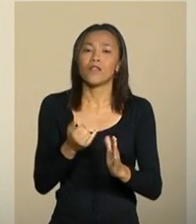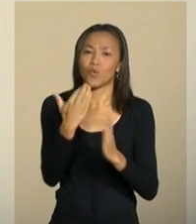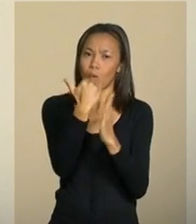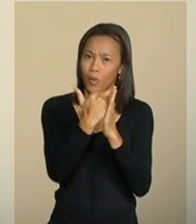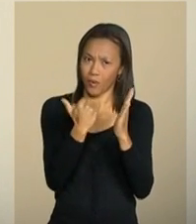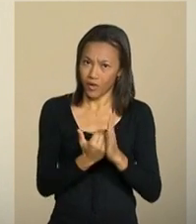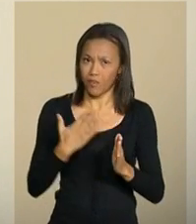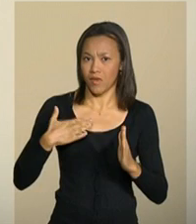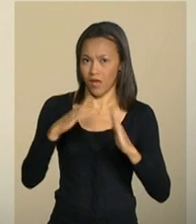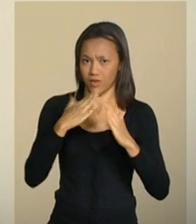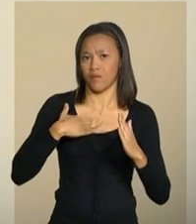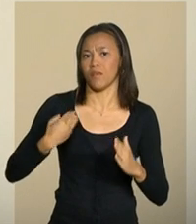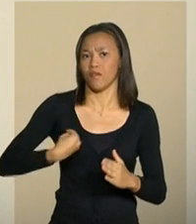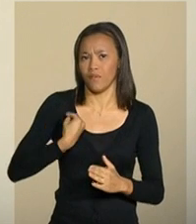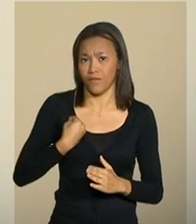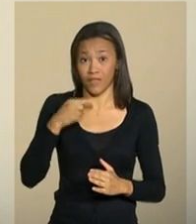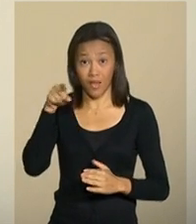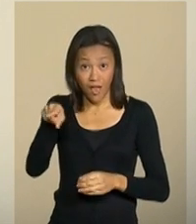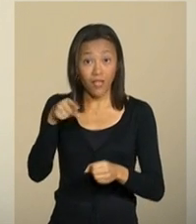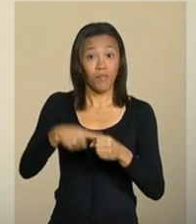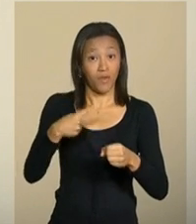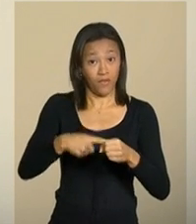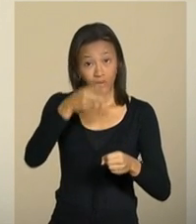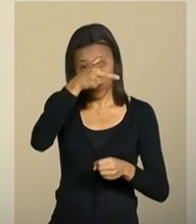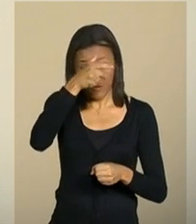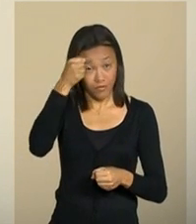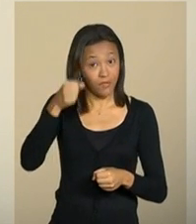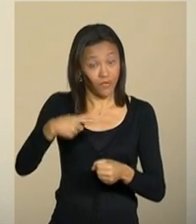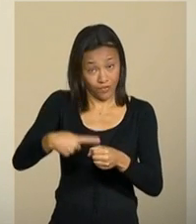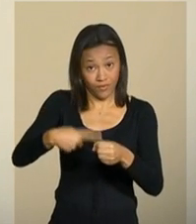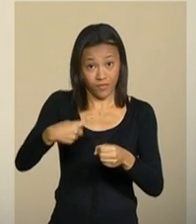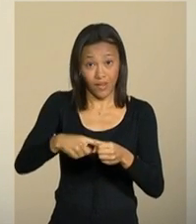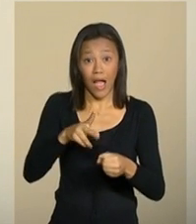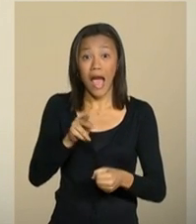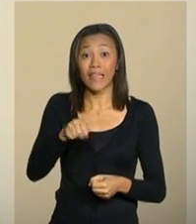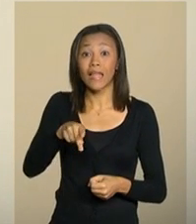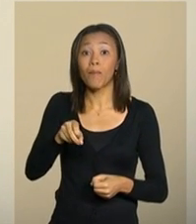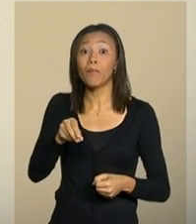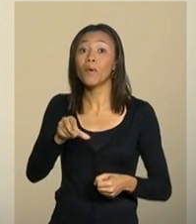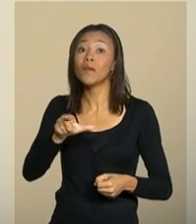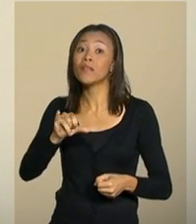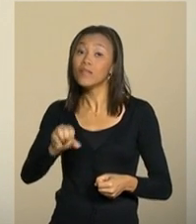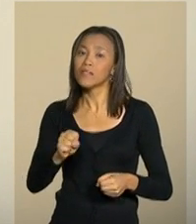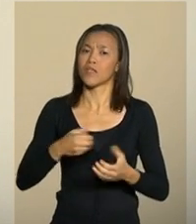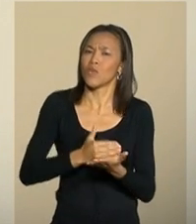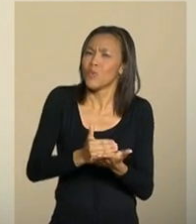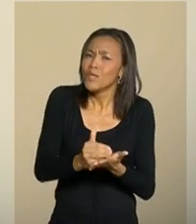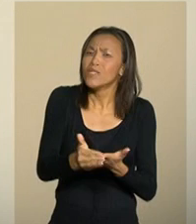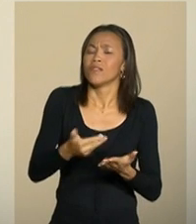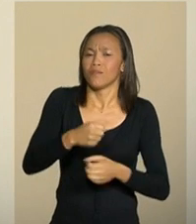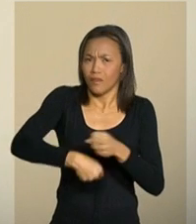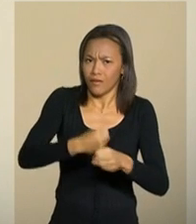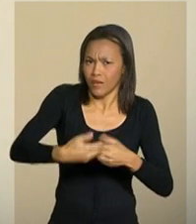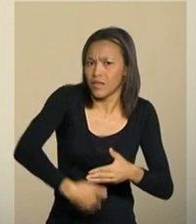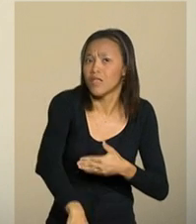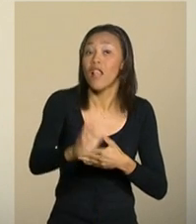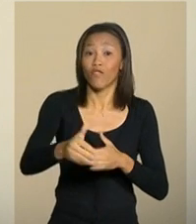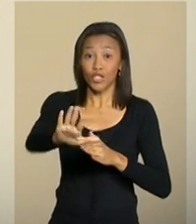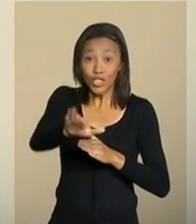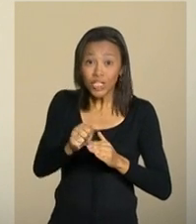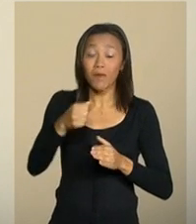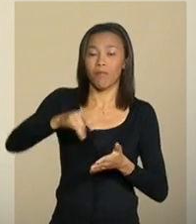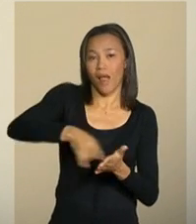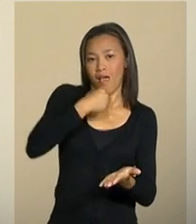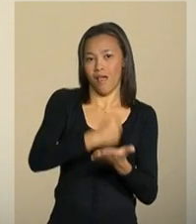programa Minha Casa Minha Vida lá na Prefeitura de Anápolis e veja só no início desse ano A Ana Maria foi chamada para